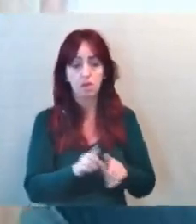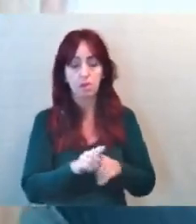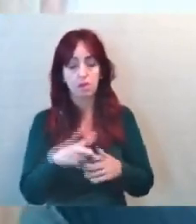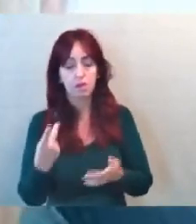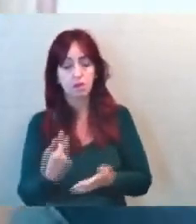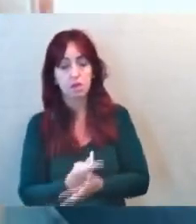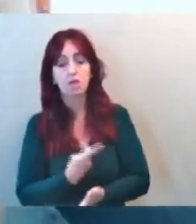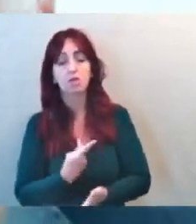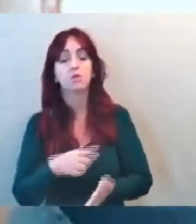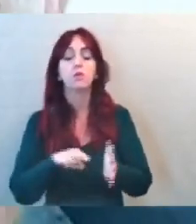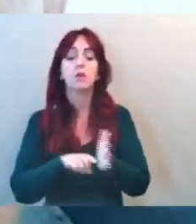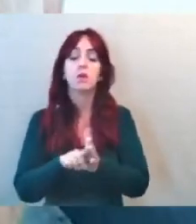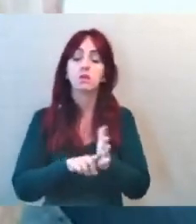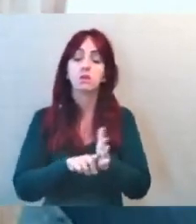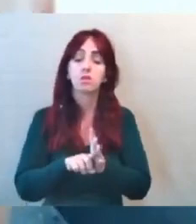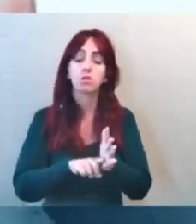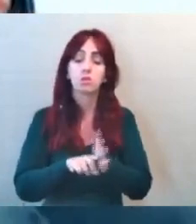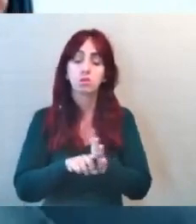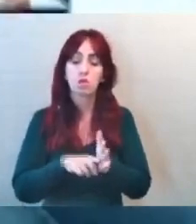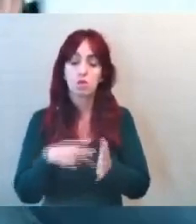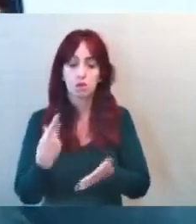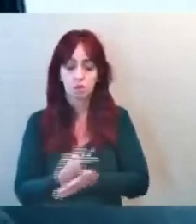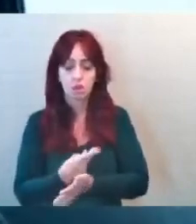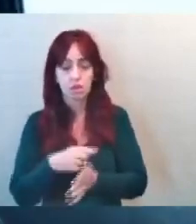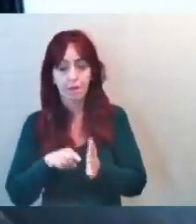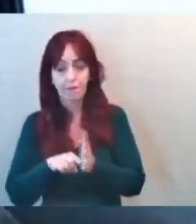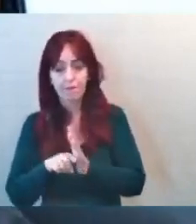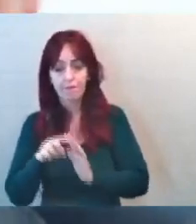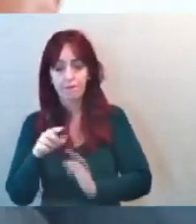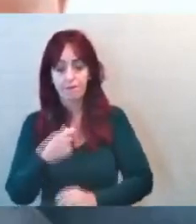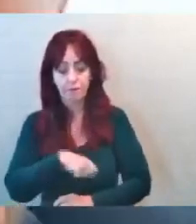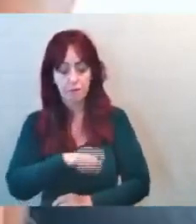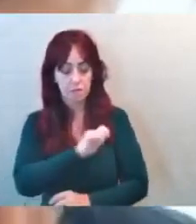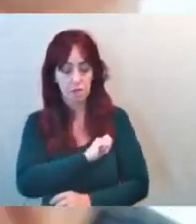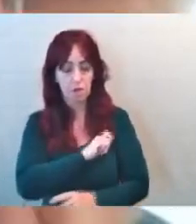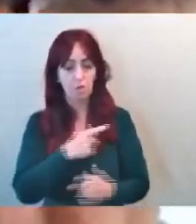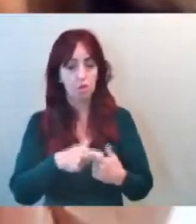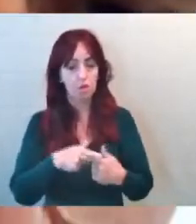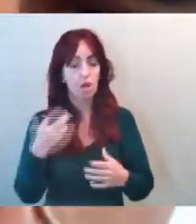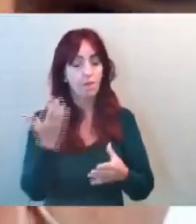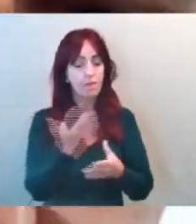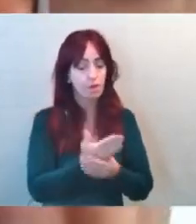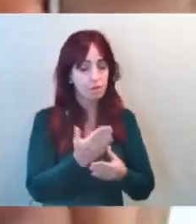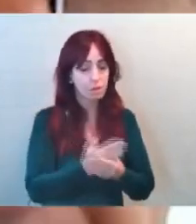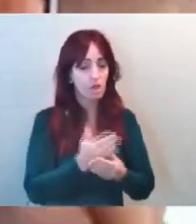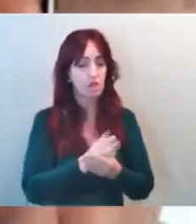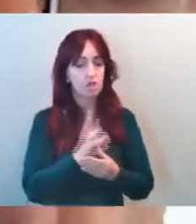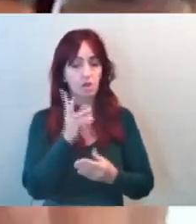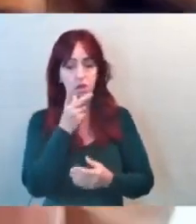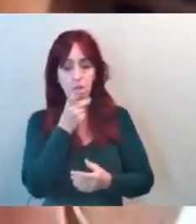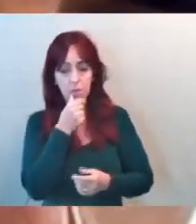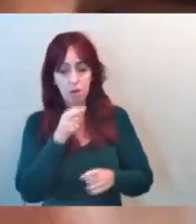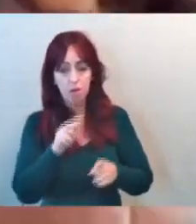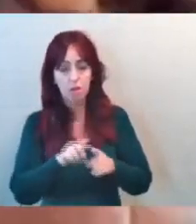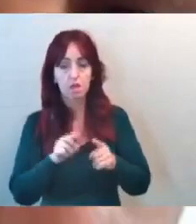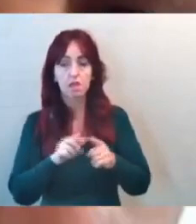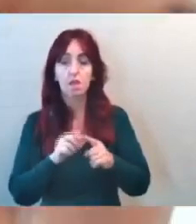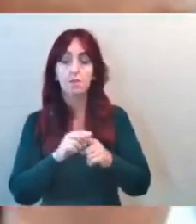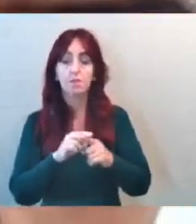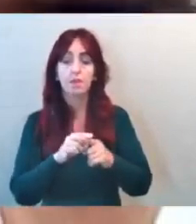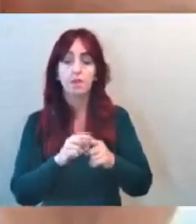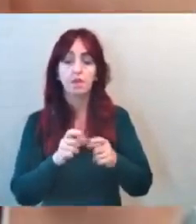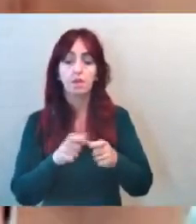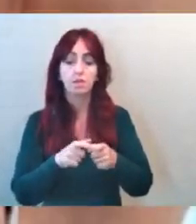processo de execução fiscal, que é um processo muito custoso, que abarrota as duas varas de execução fiscal do